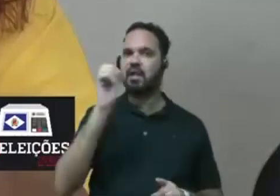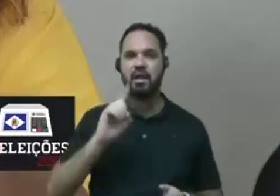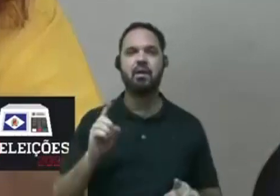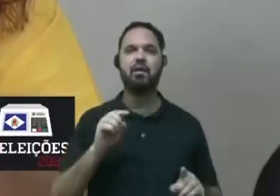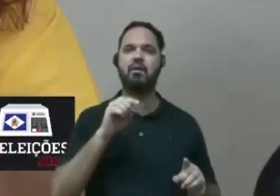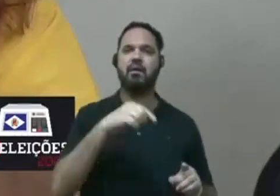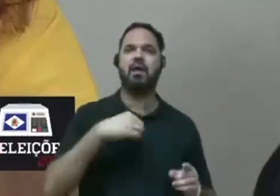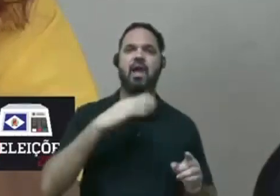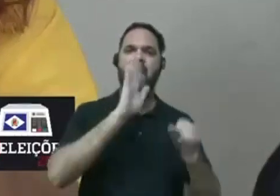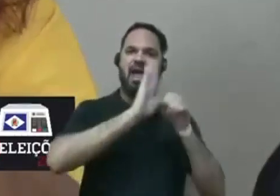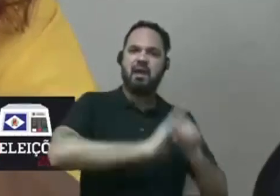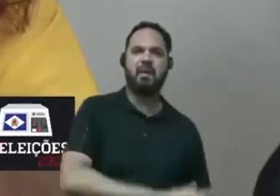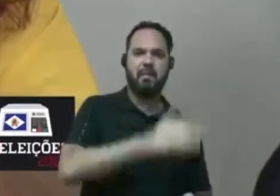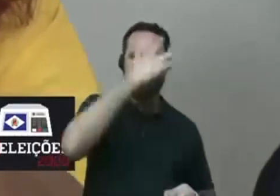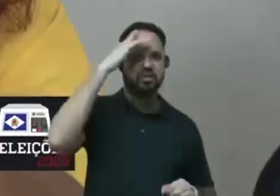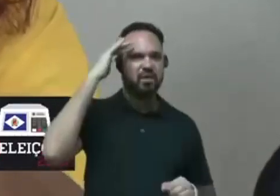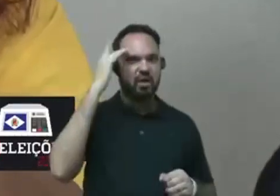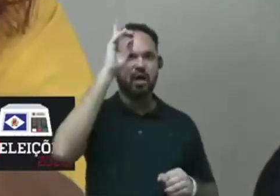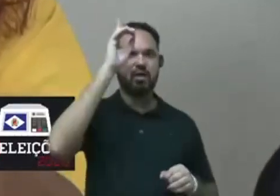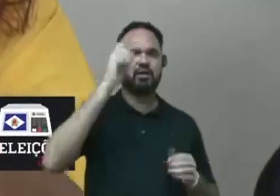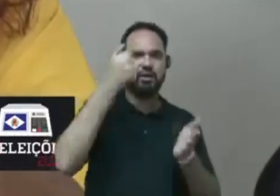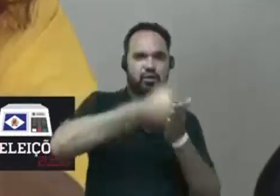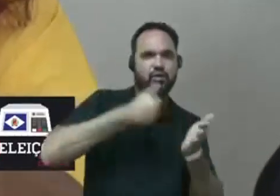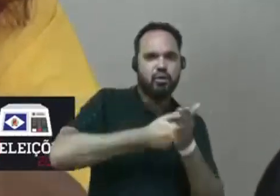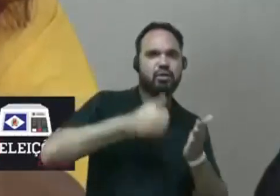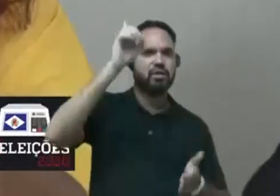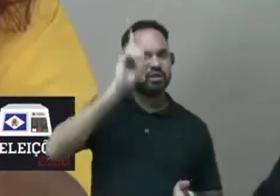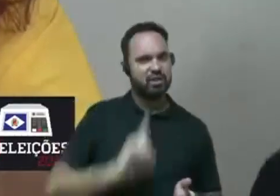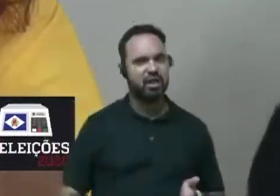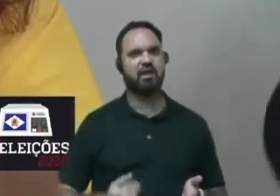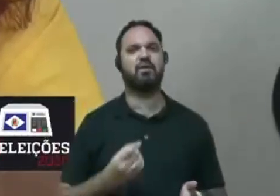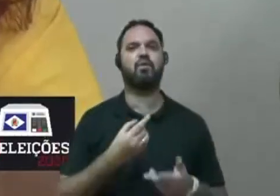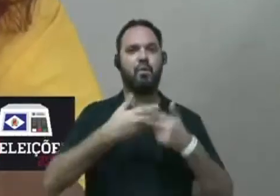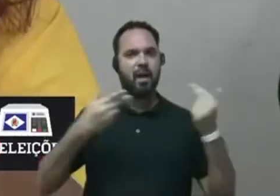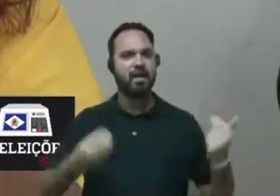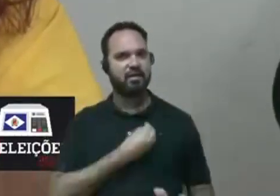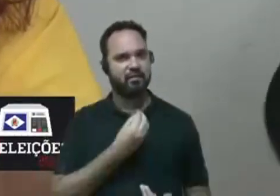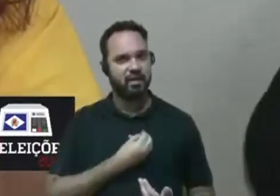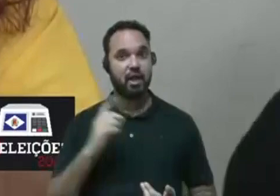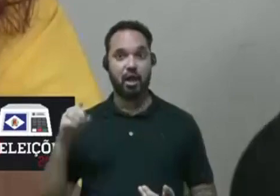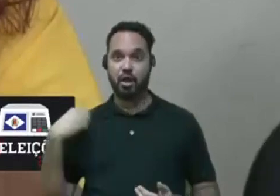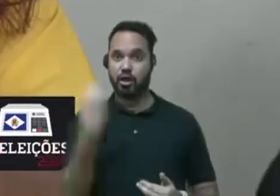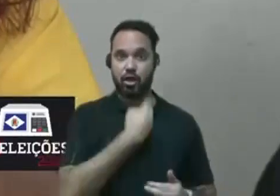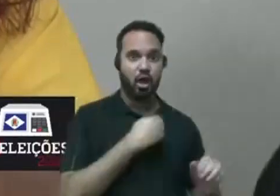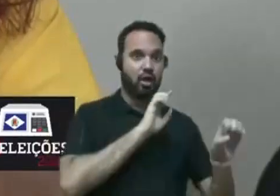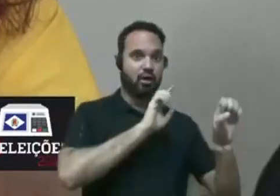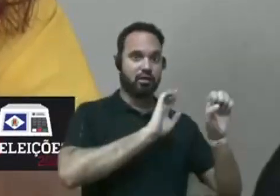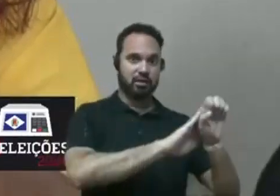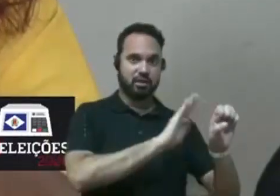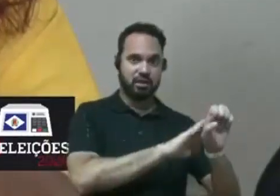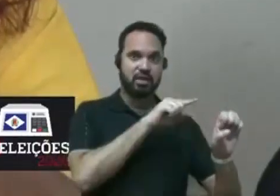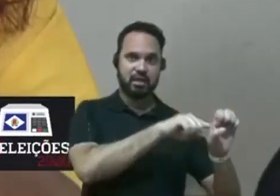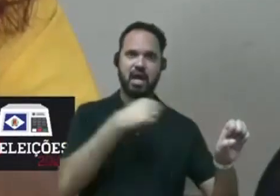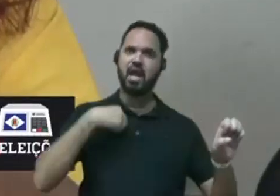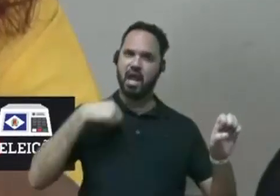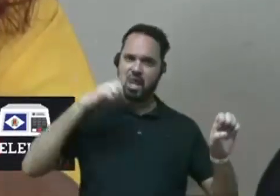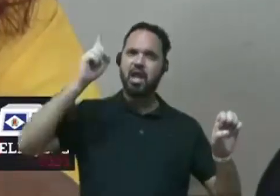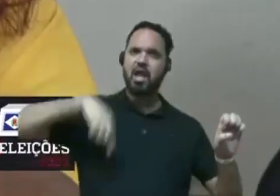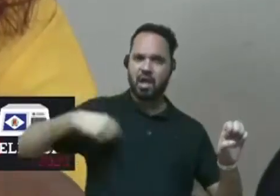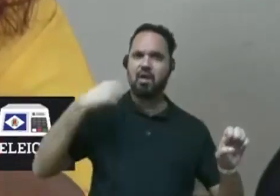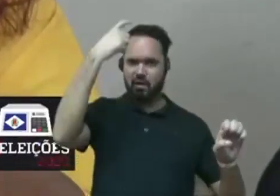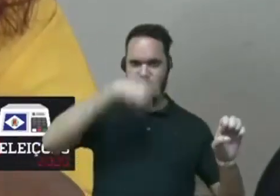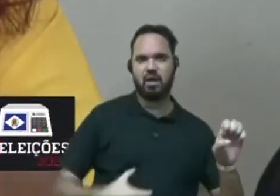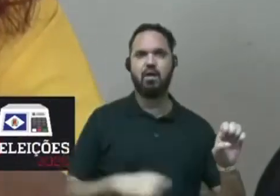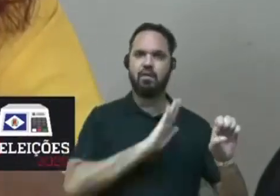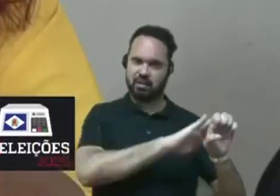a presença de pessoas que lutam por direito lutam por qualidade de vida nós da esquerda e eu sou a esquerda que eu